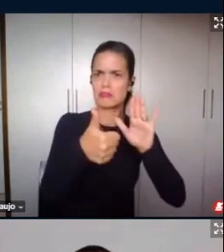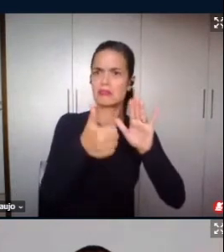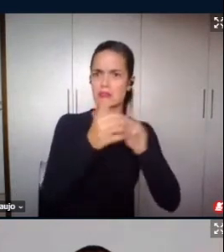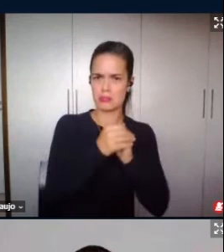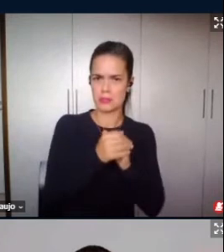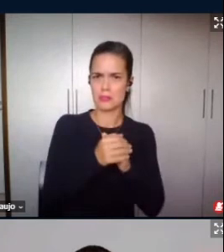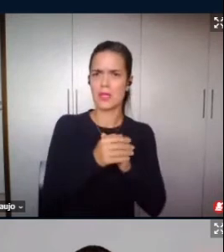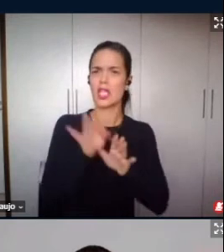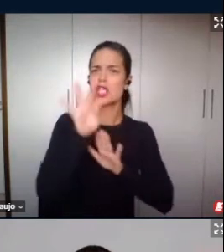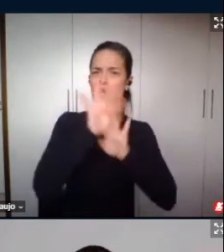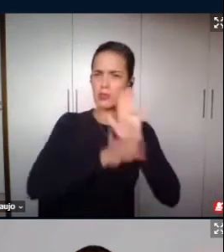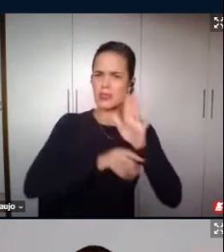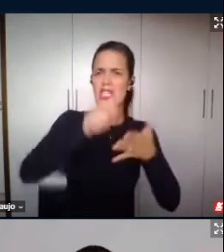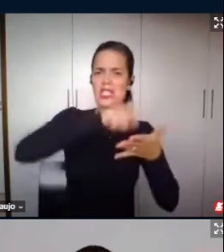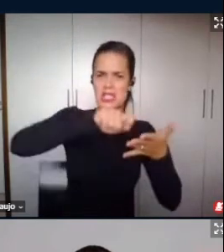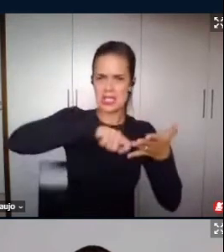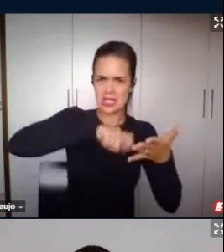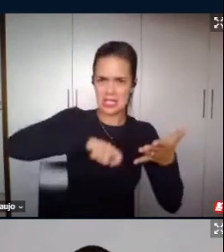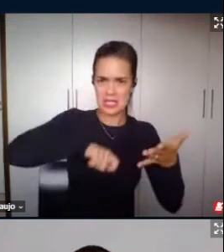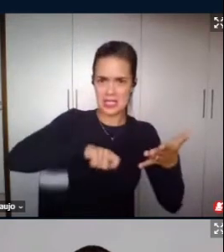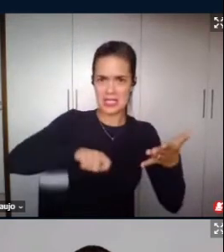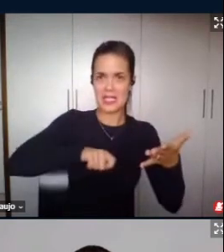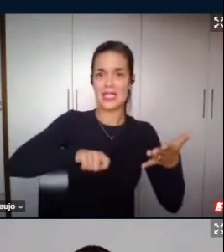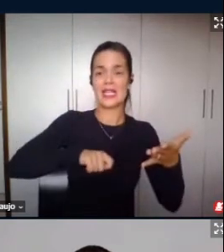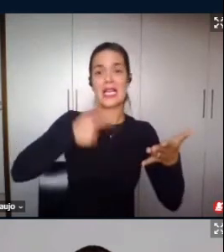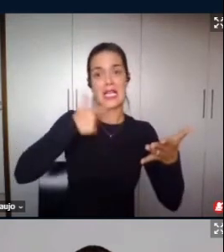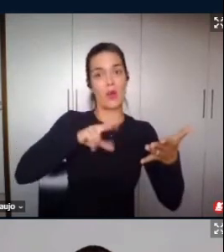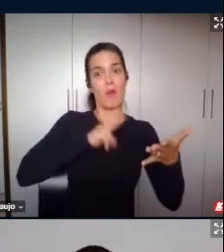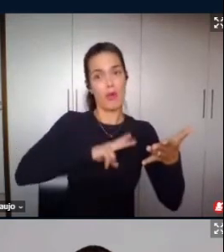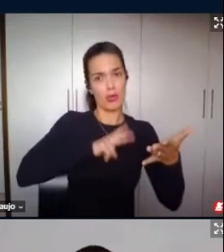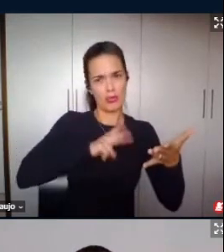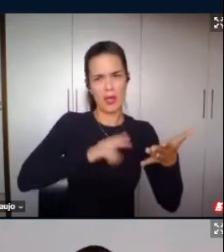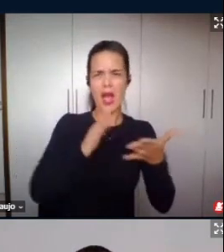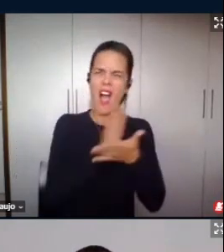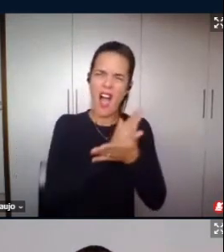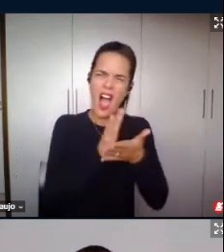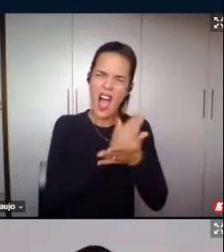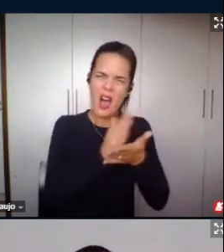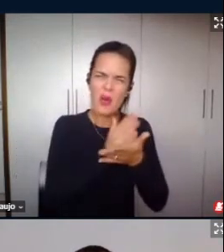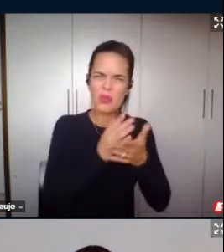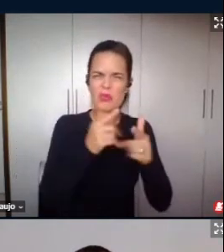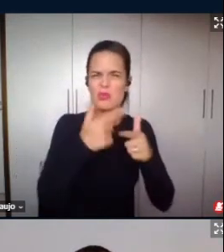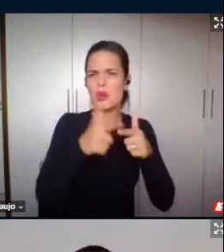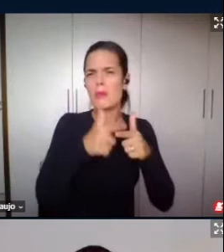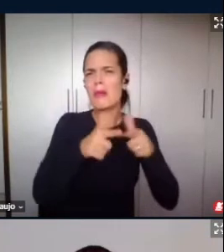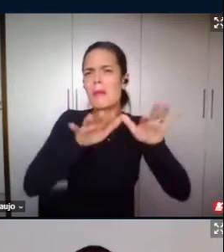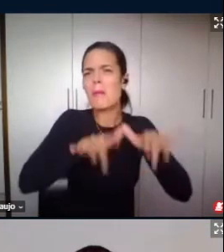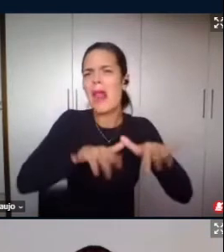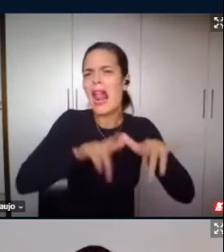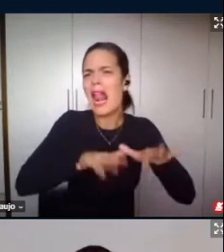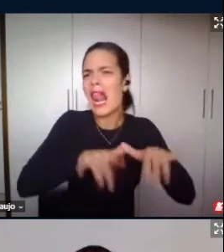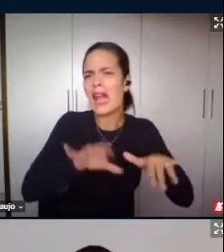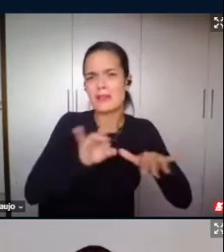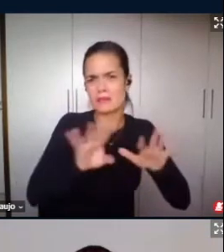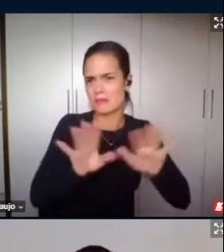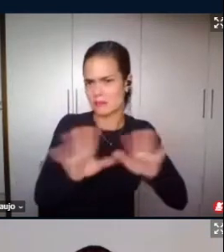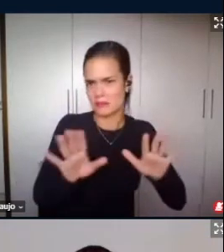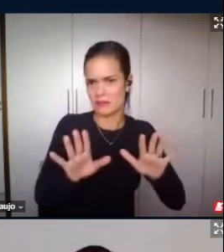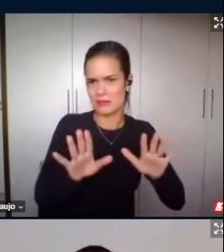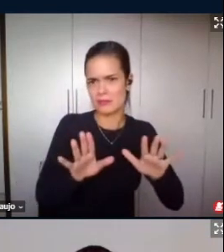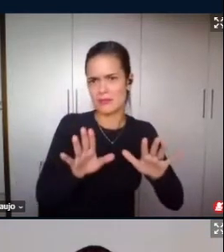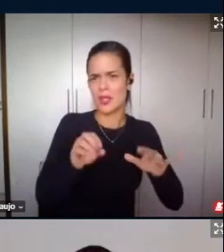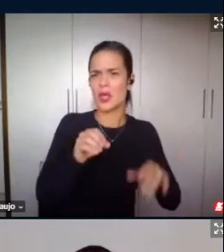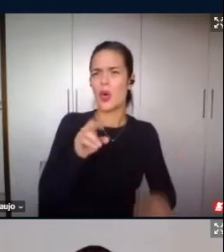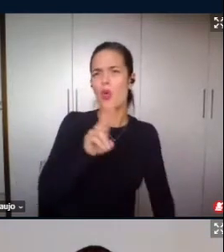texto está bem redigido em língua portuguesa, há pequenos problemas de digitação, né? Alguns problemas de uso de